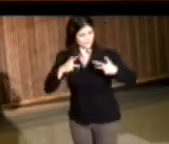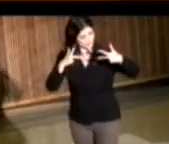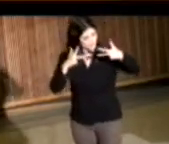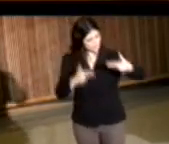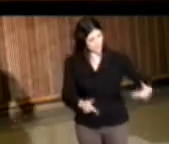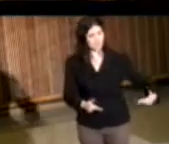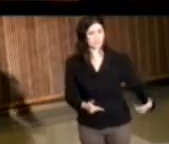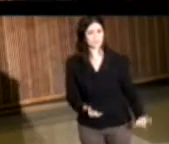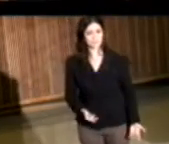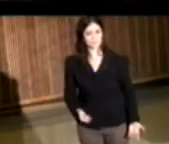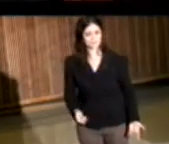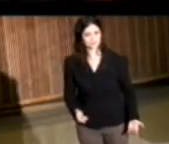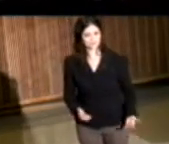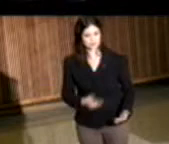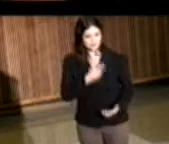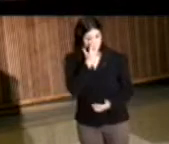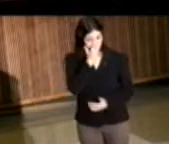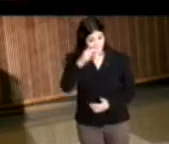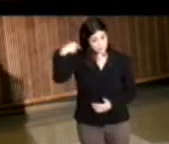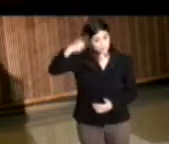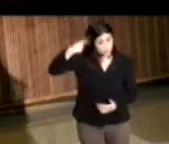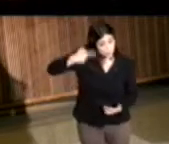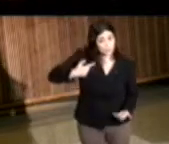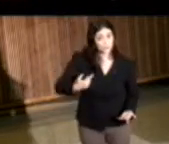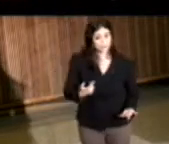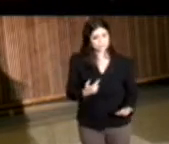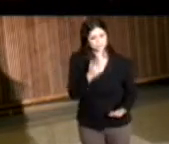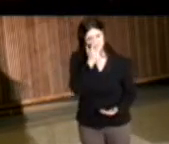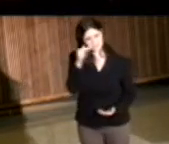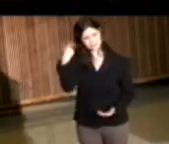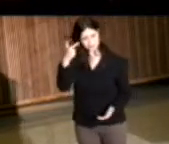Pode parecer uma loucura para você, mas começa a viver isso.